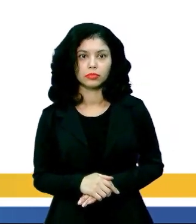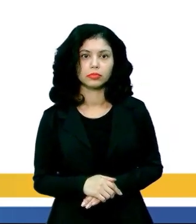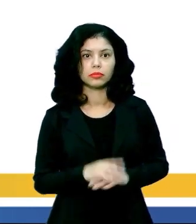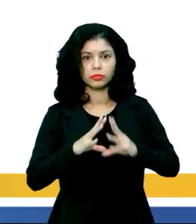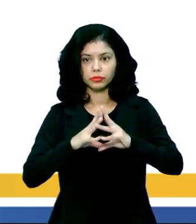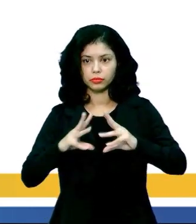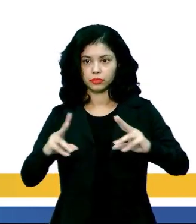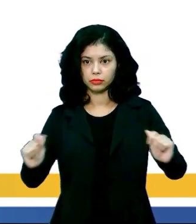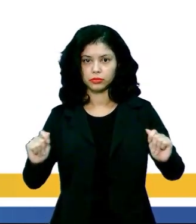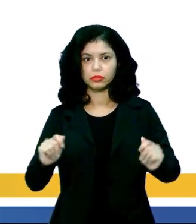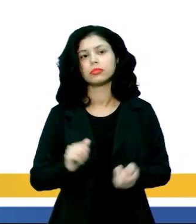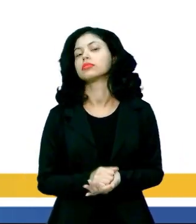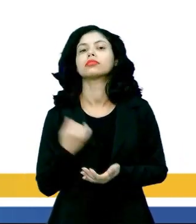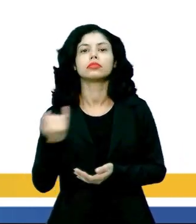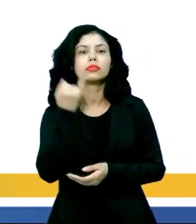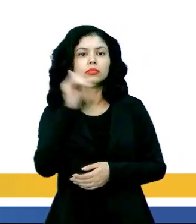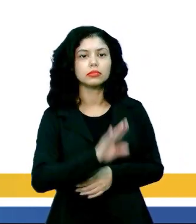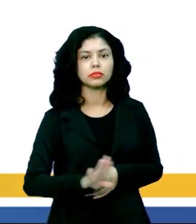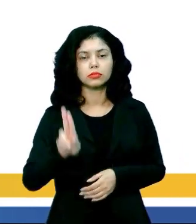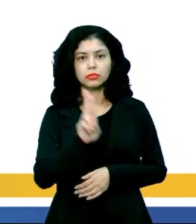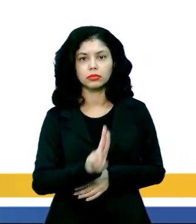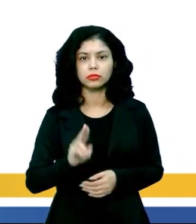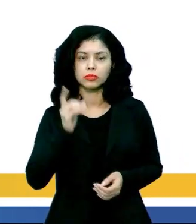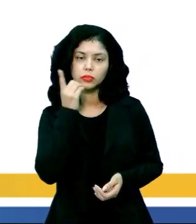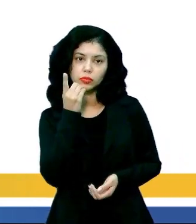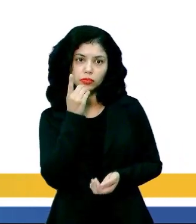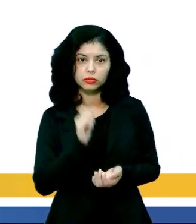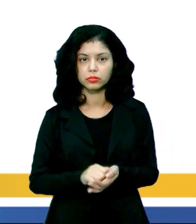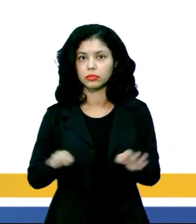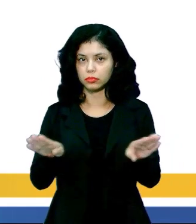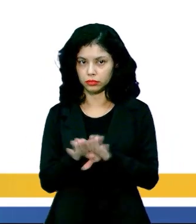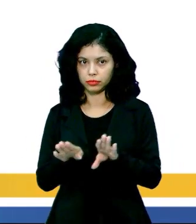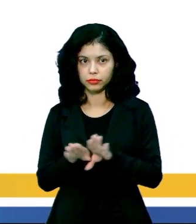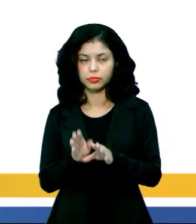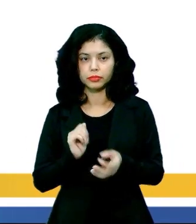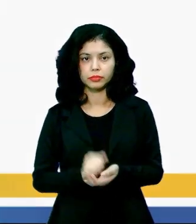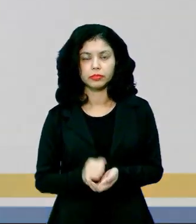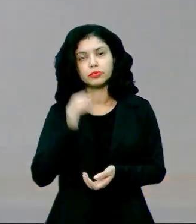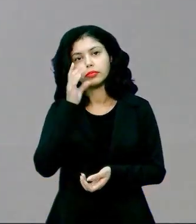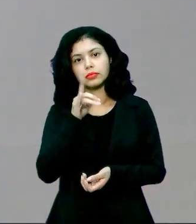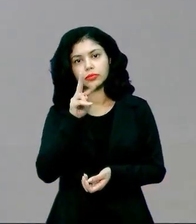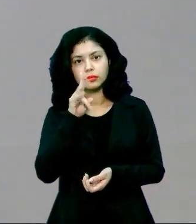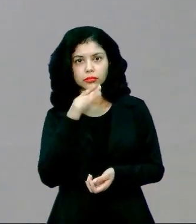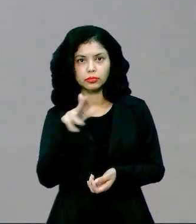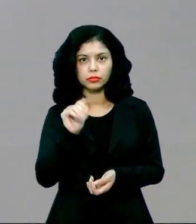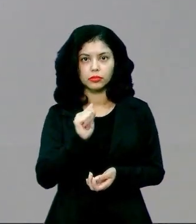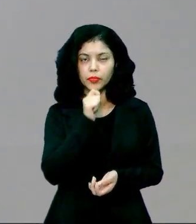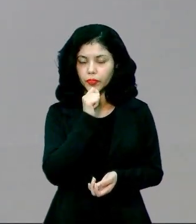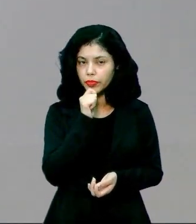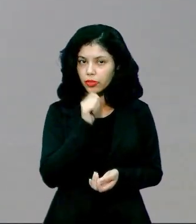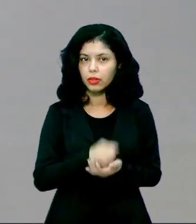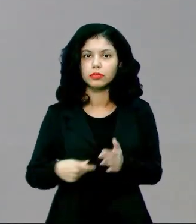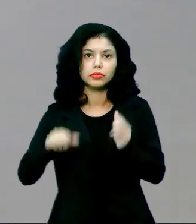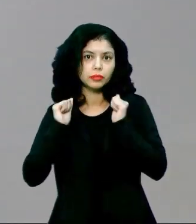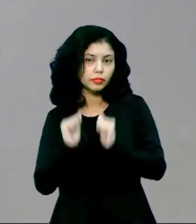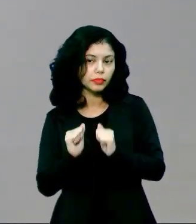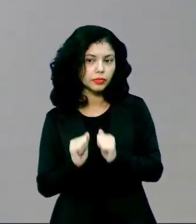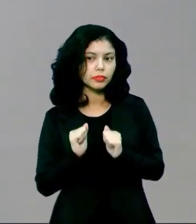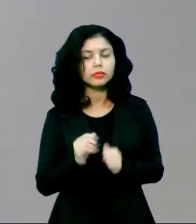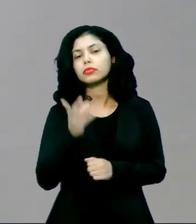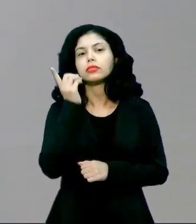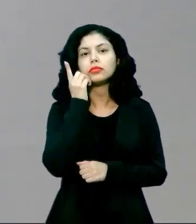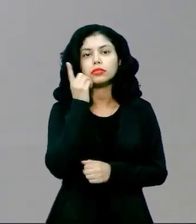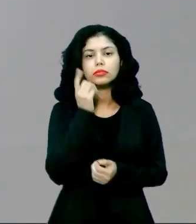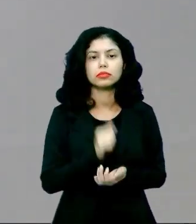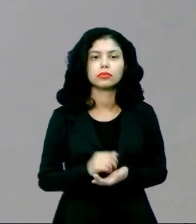A diluição ela é extremamente usada no nosso dia a dia. A diluição também é uma concentração e ela pode ser estabelecida no nosso